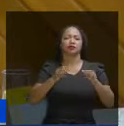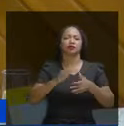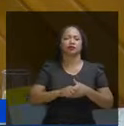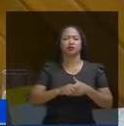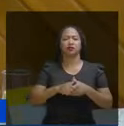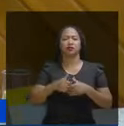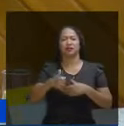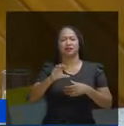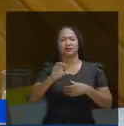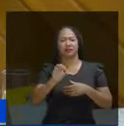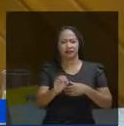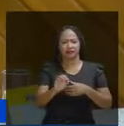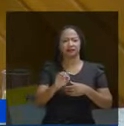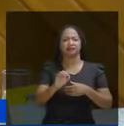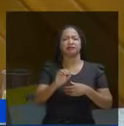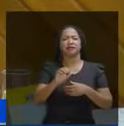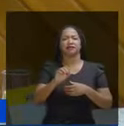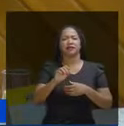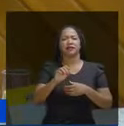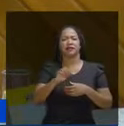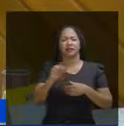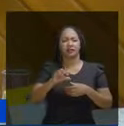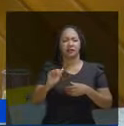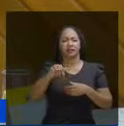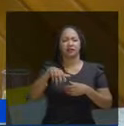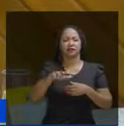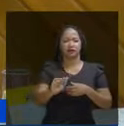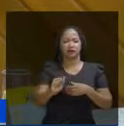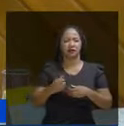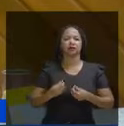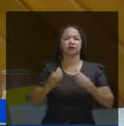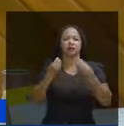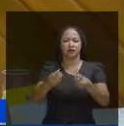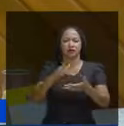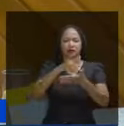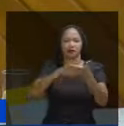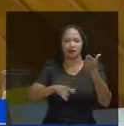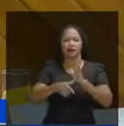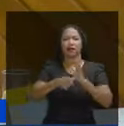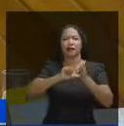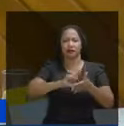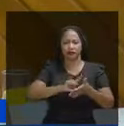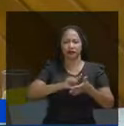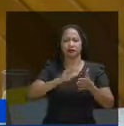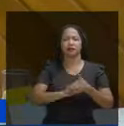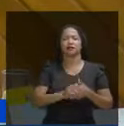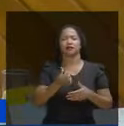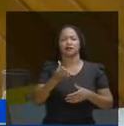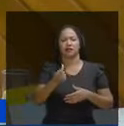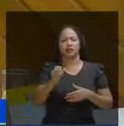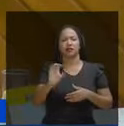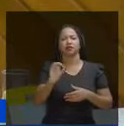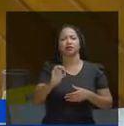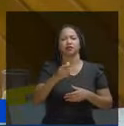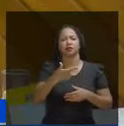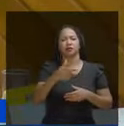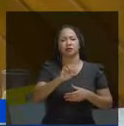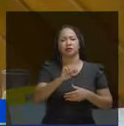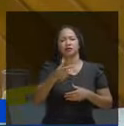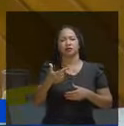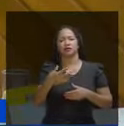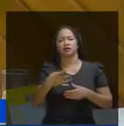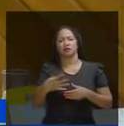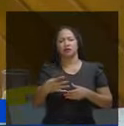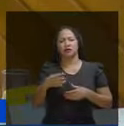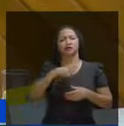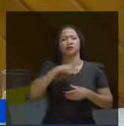10ª Zona expressa a certidão de quitação eleitoral à impetrante antes do pleito, 6 de outubro de 2024. a fim de que